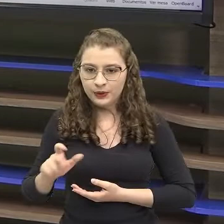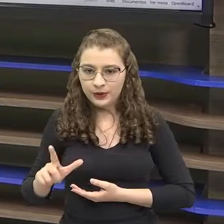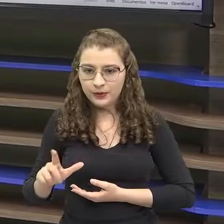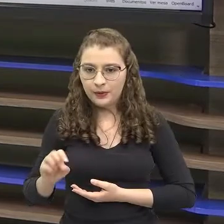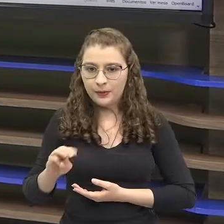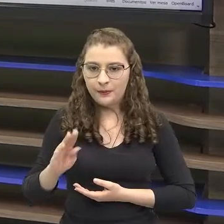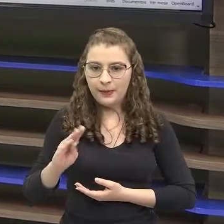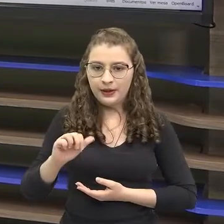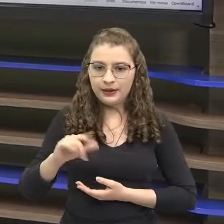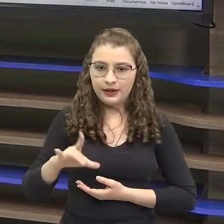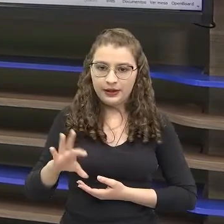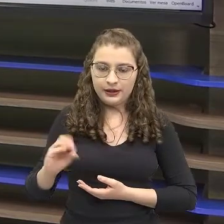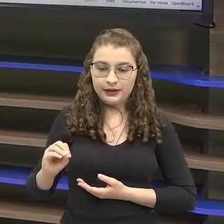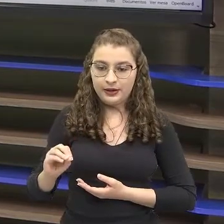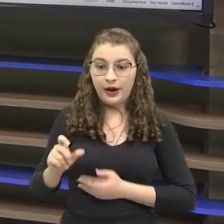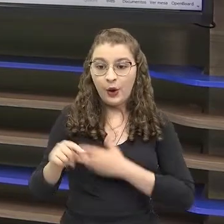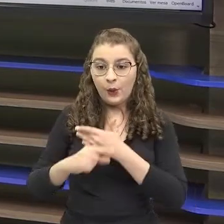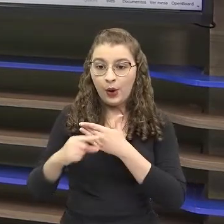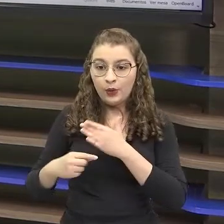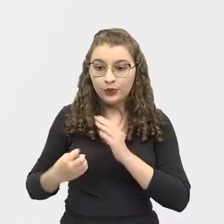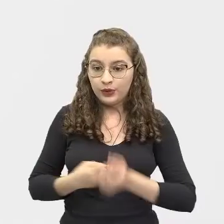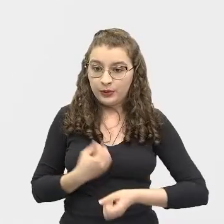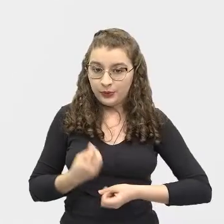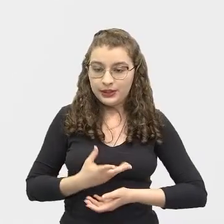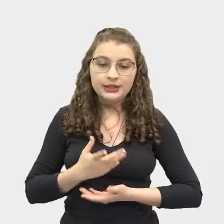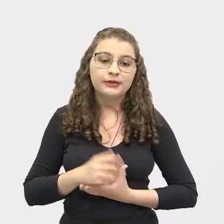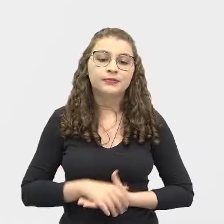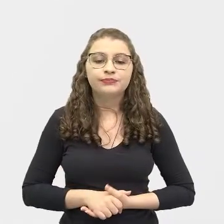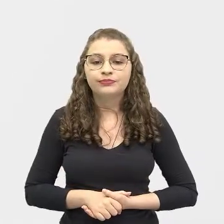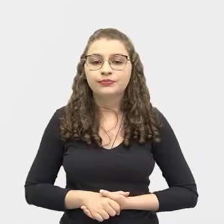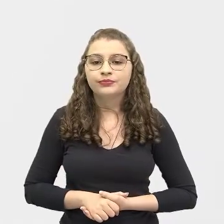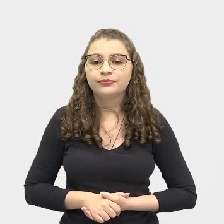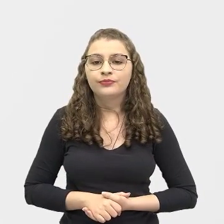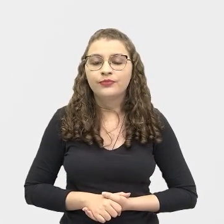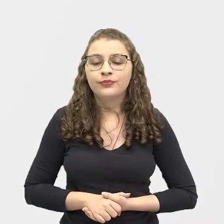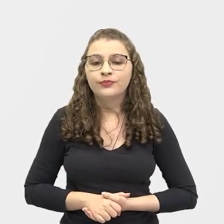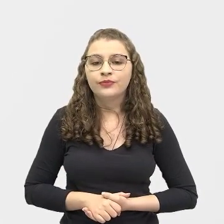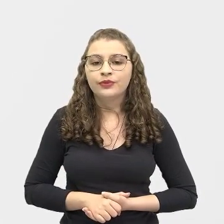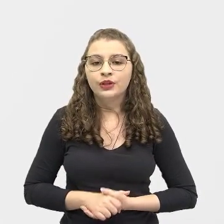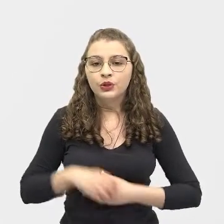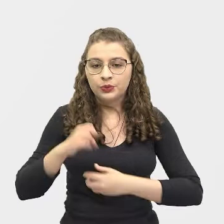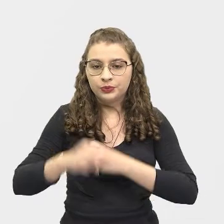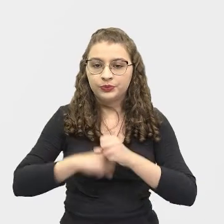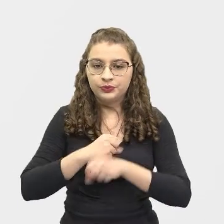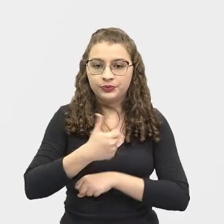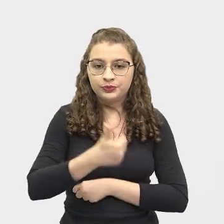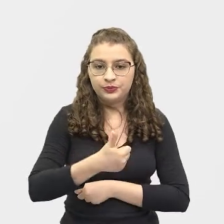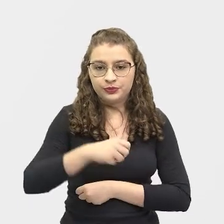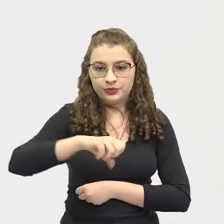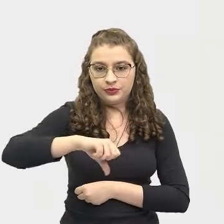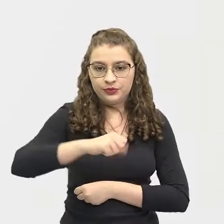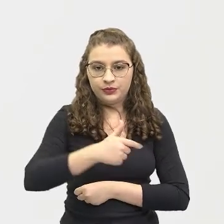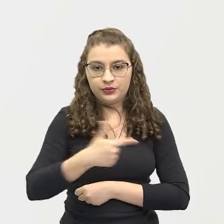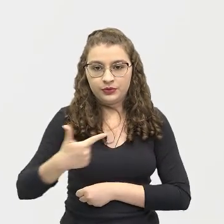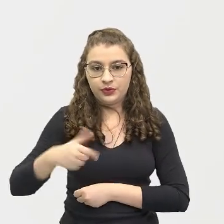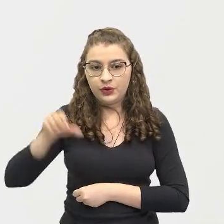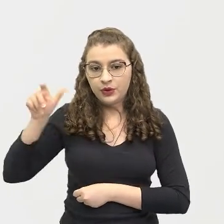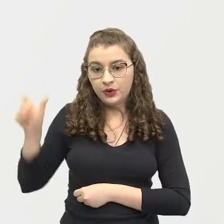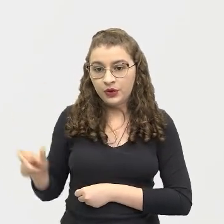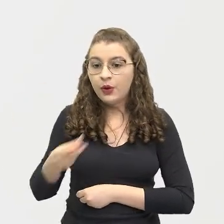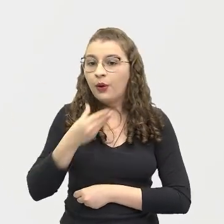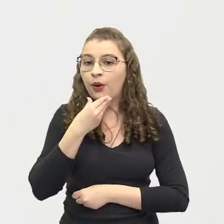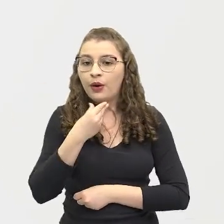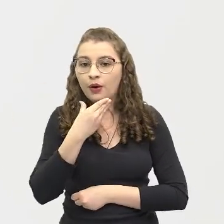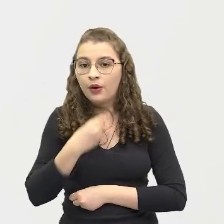vamos continuar falando aí sobre a Semana da Arte Moderna? Olha só. Então, ainda em 1922, Mário de Andrade publicou no